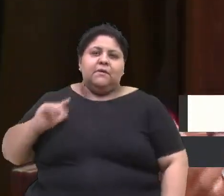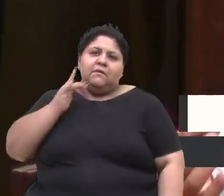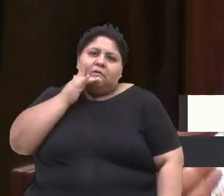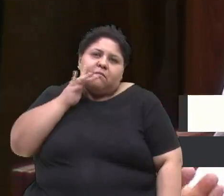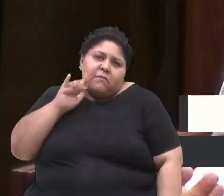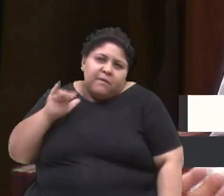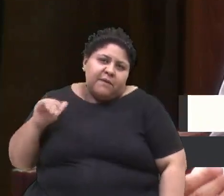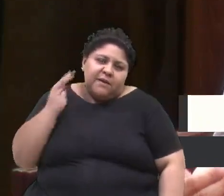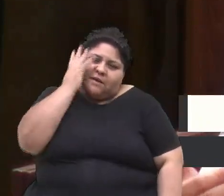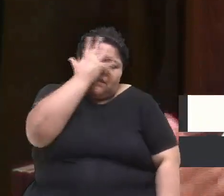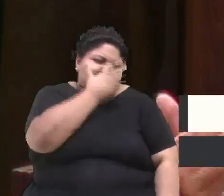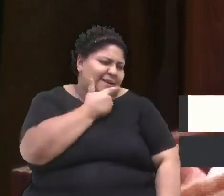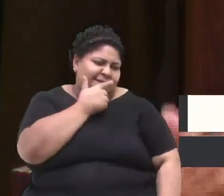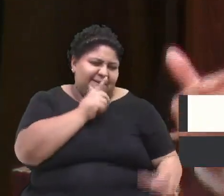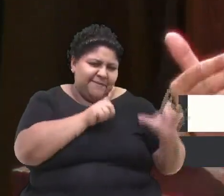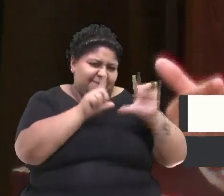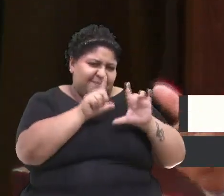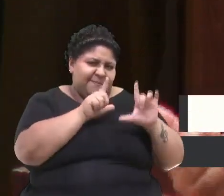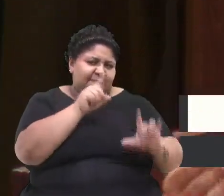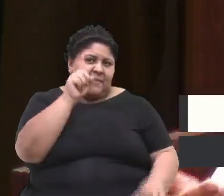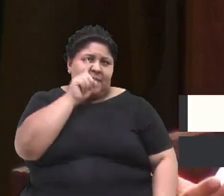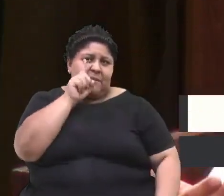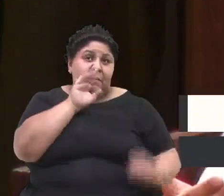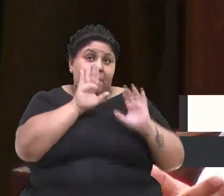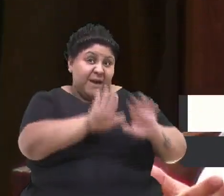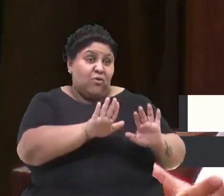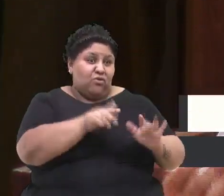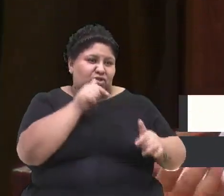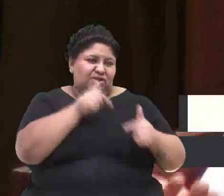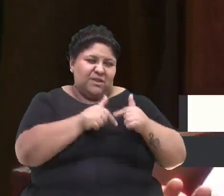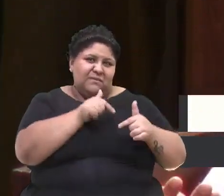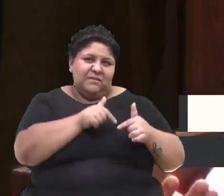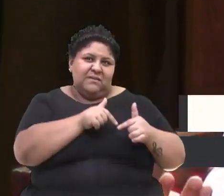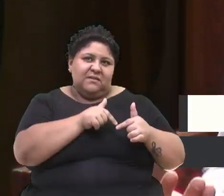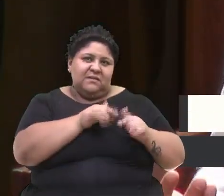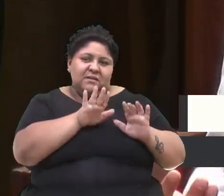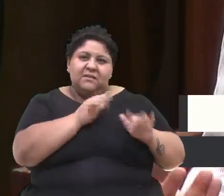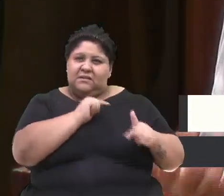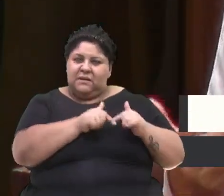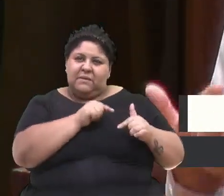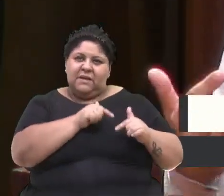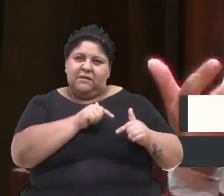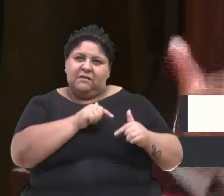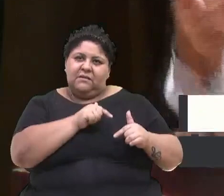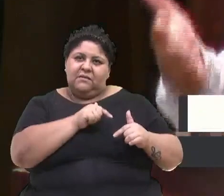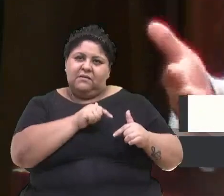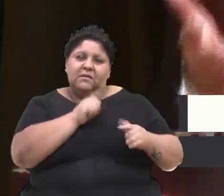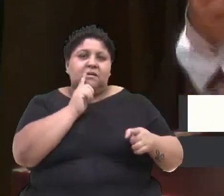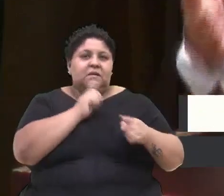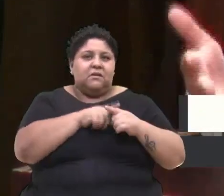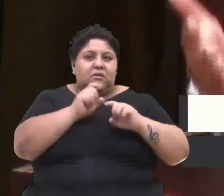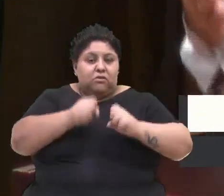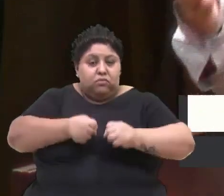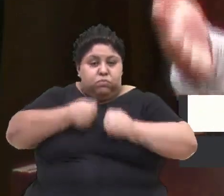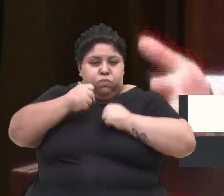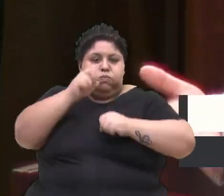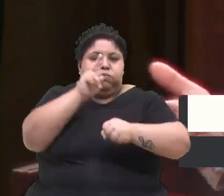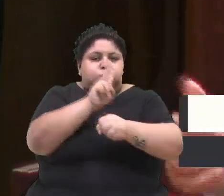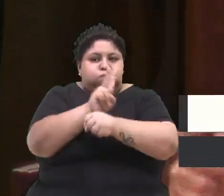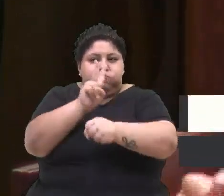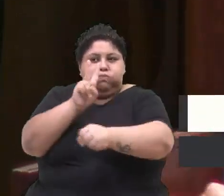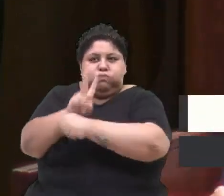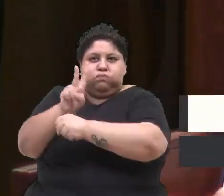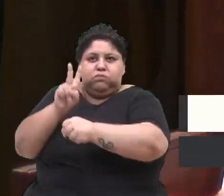linda nas fotos. A mãe parou de trabalhar, aliás, trabalha, né, porque se dedica no cuidado